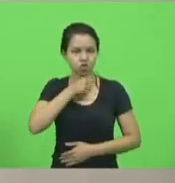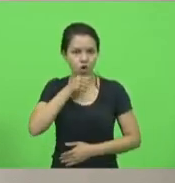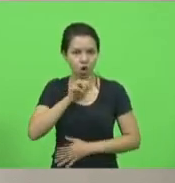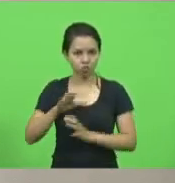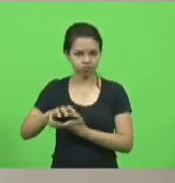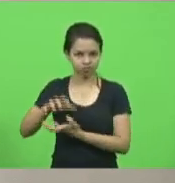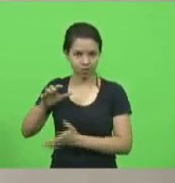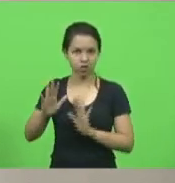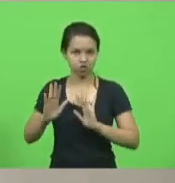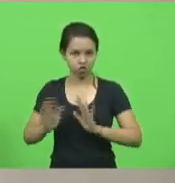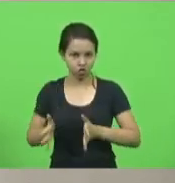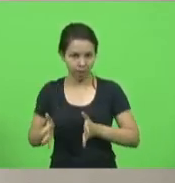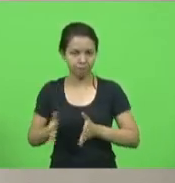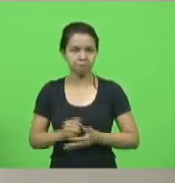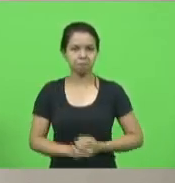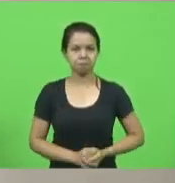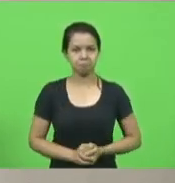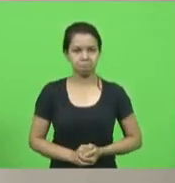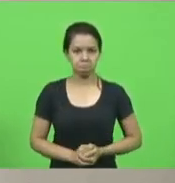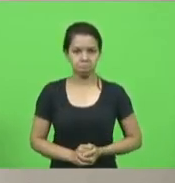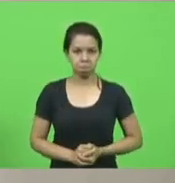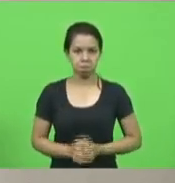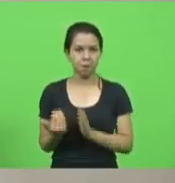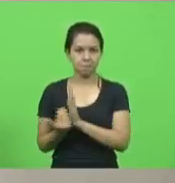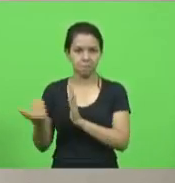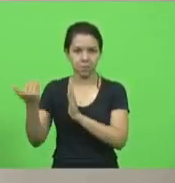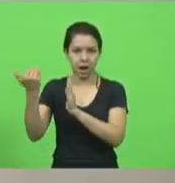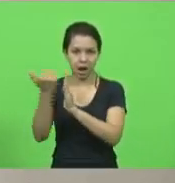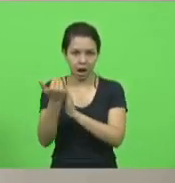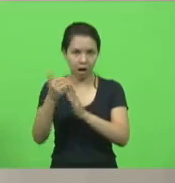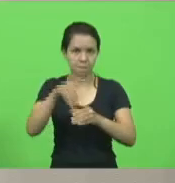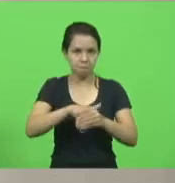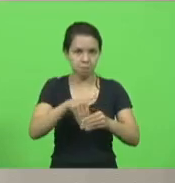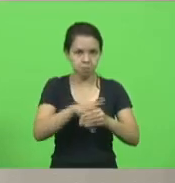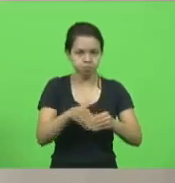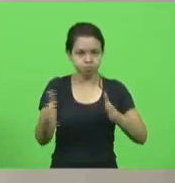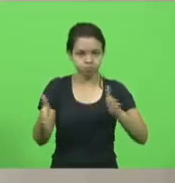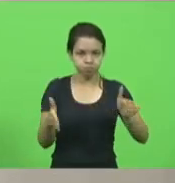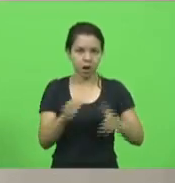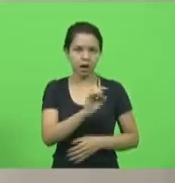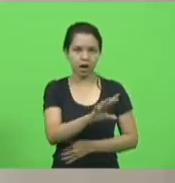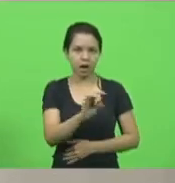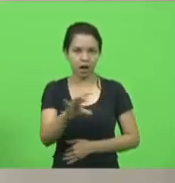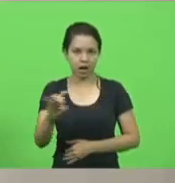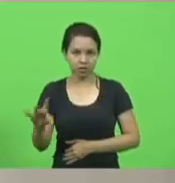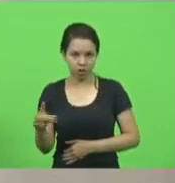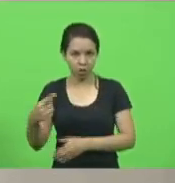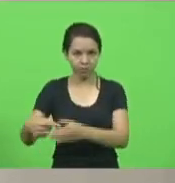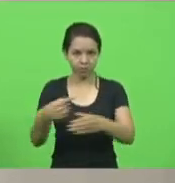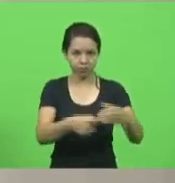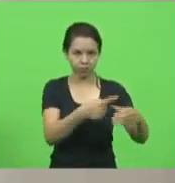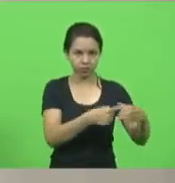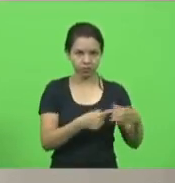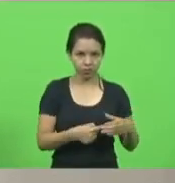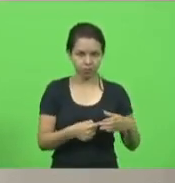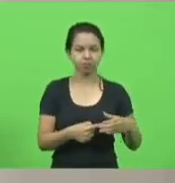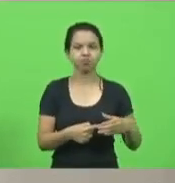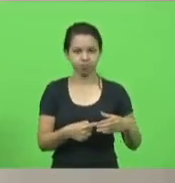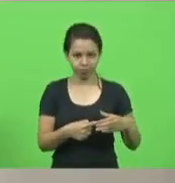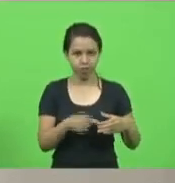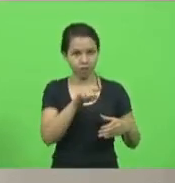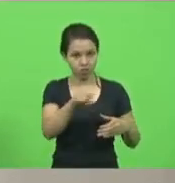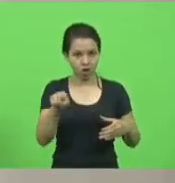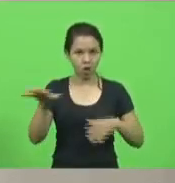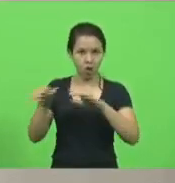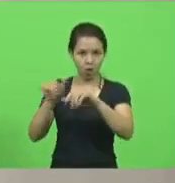dentre os de maior número de legislaturas de cada comissão, que procedam à sua convocação para a